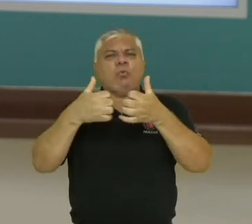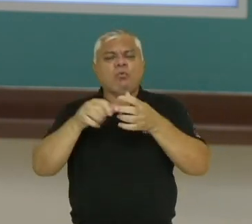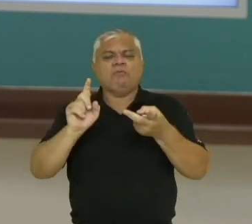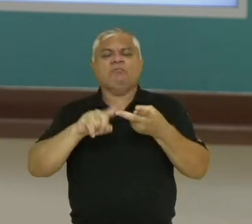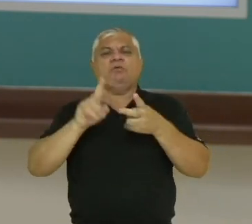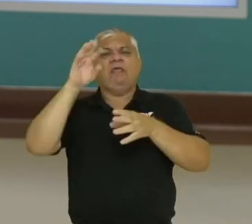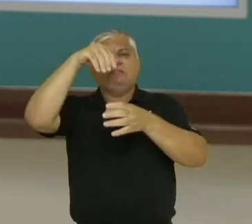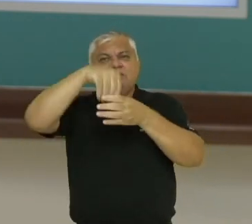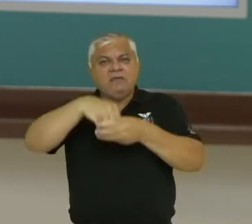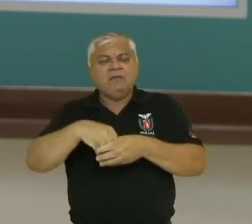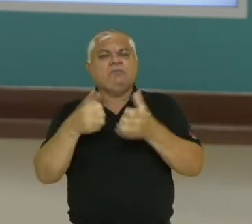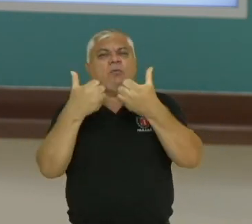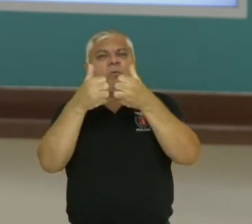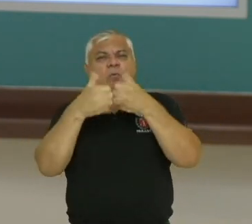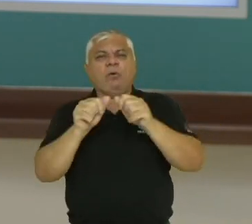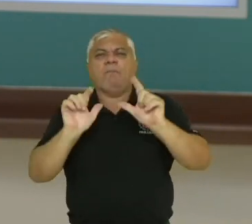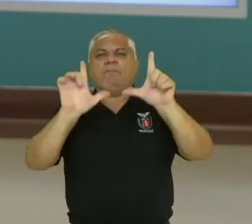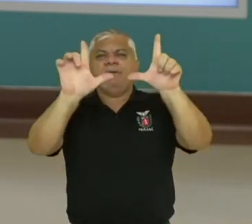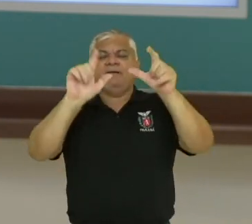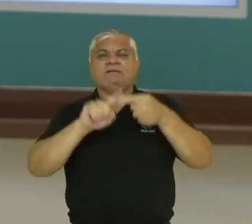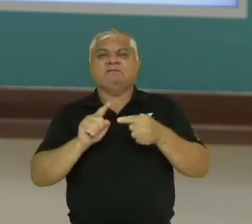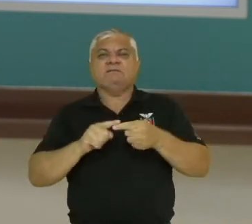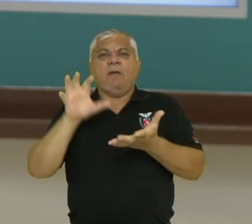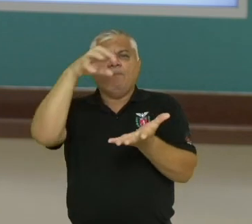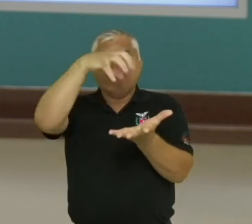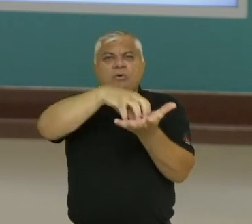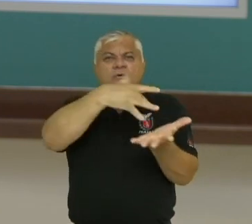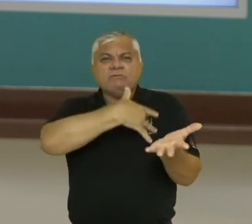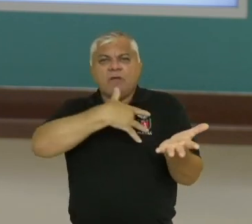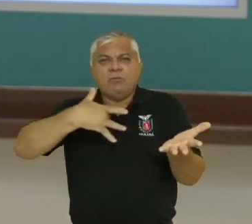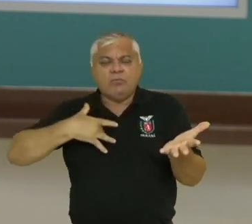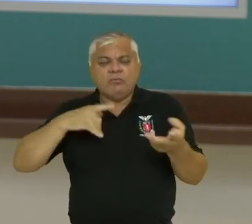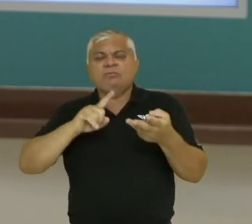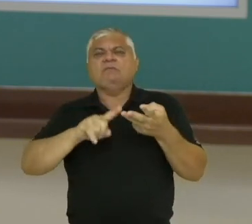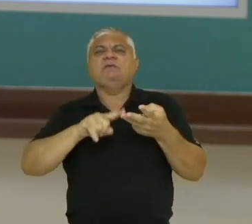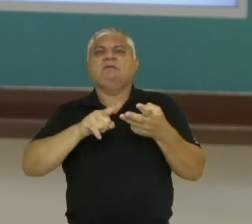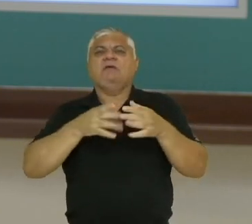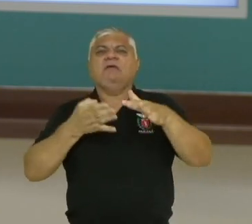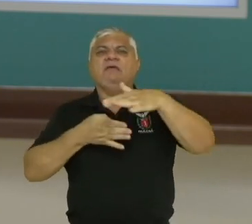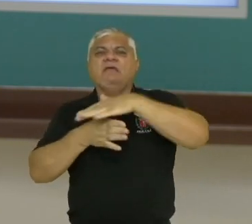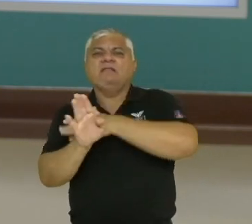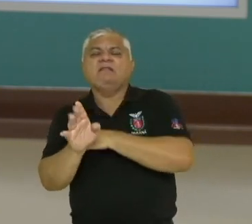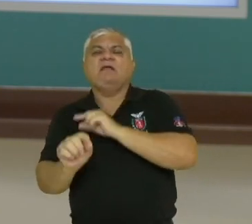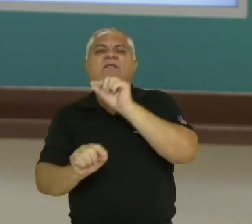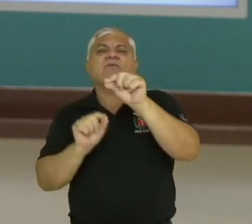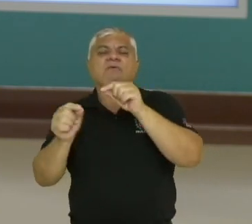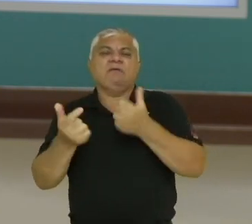do ônibus, nos postos de saúde, nas entradas, por exemplo, de